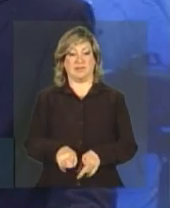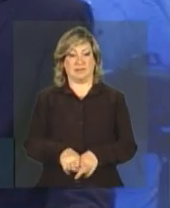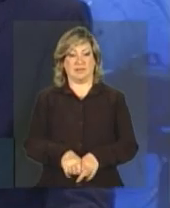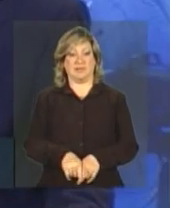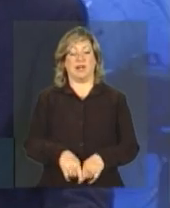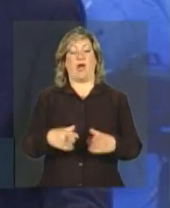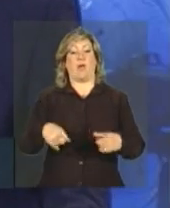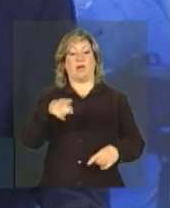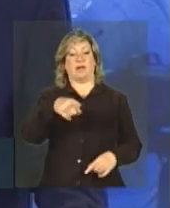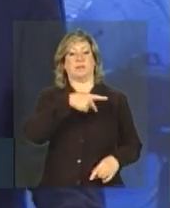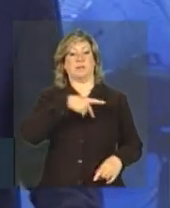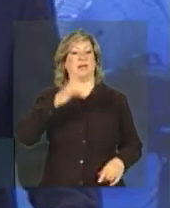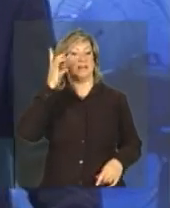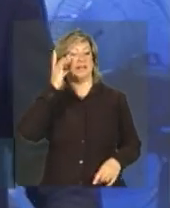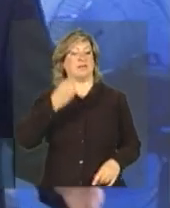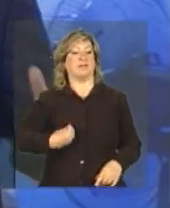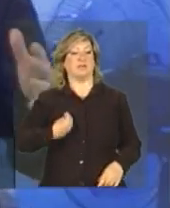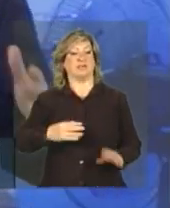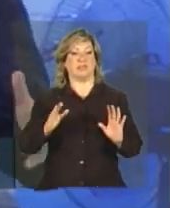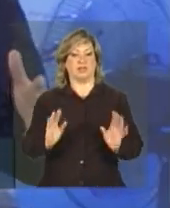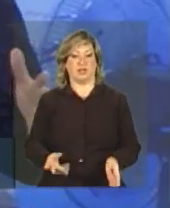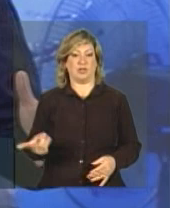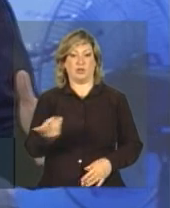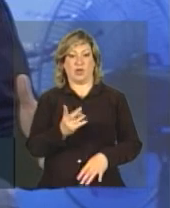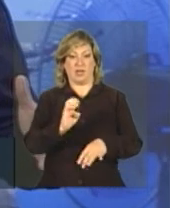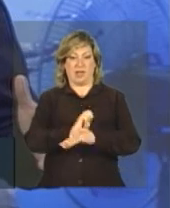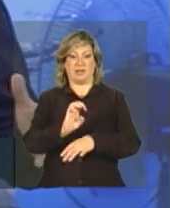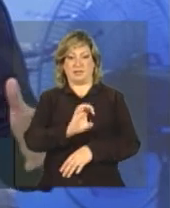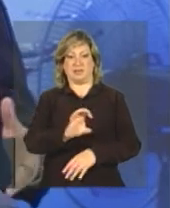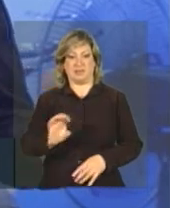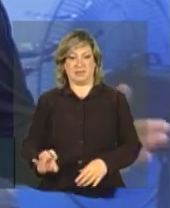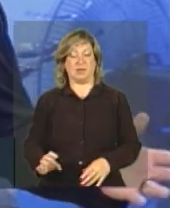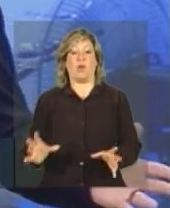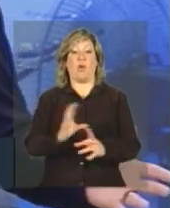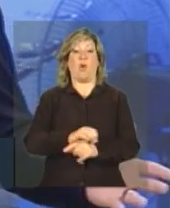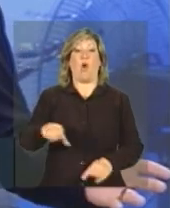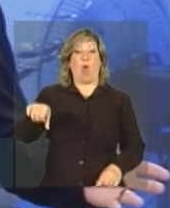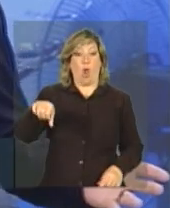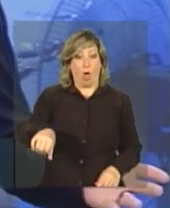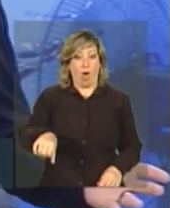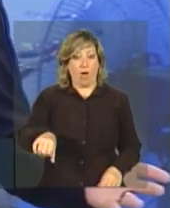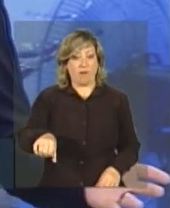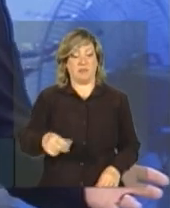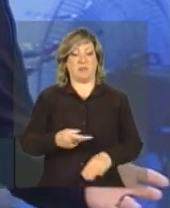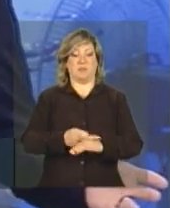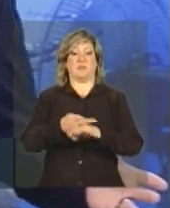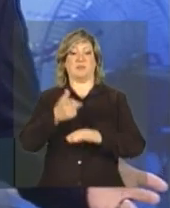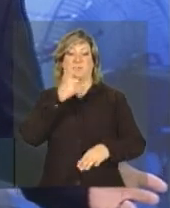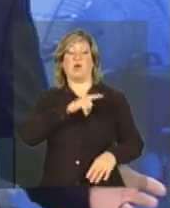da sua militância e da sua vida. E dos 9 premiados, 8 são mulheres.